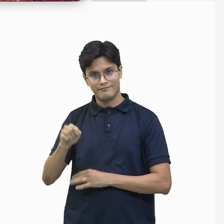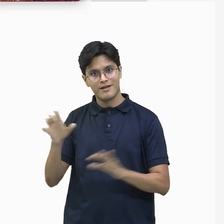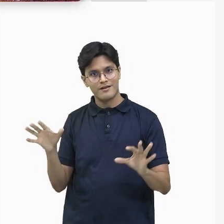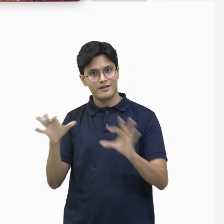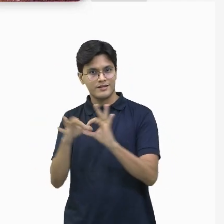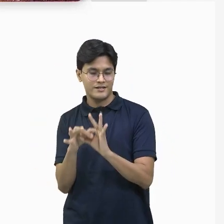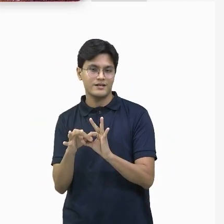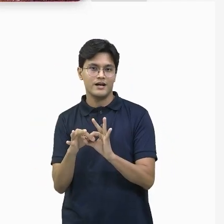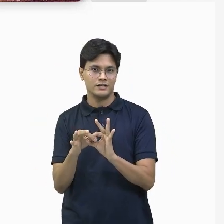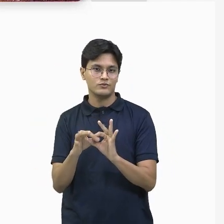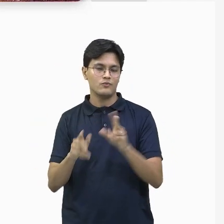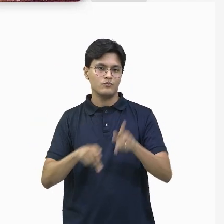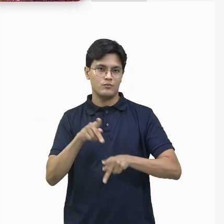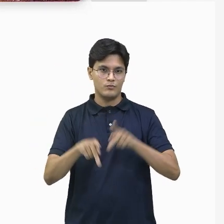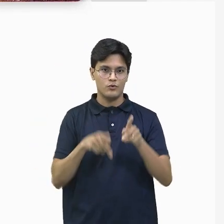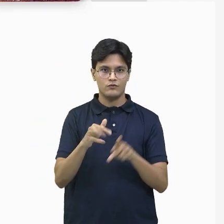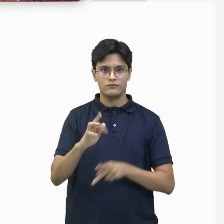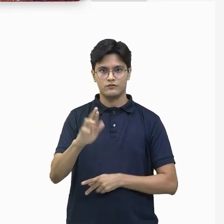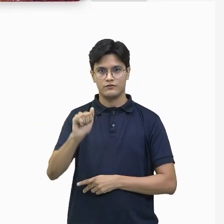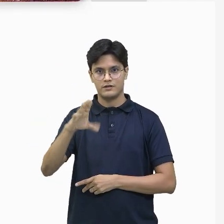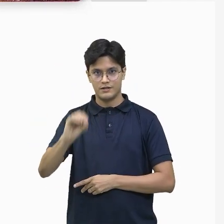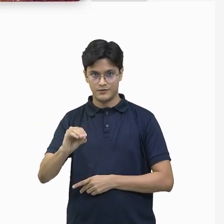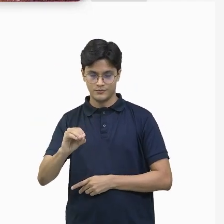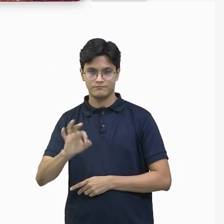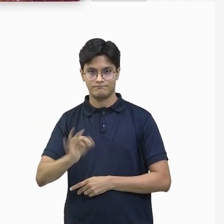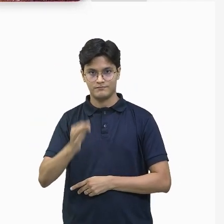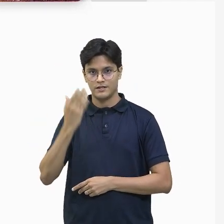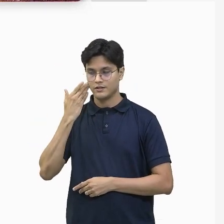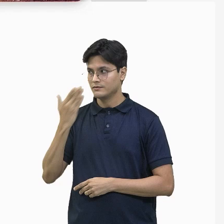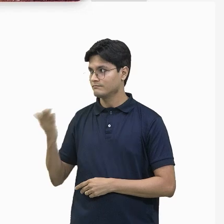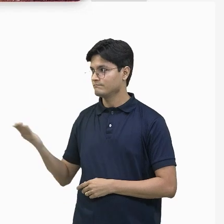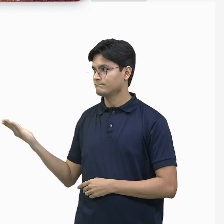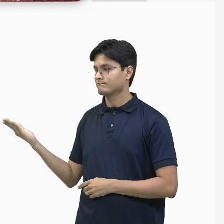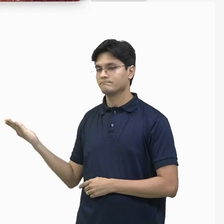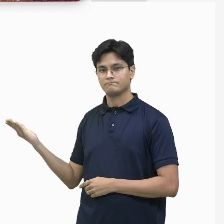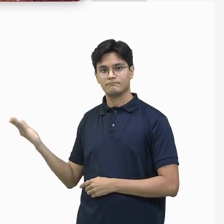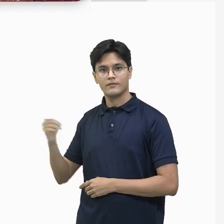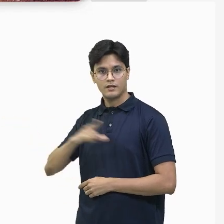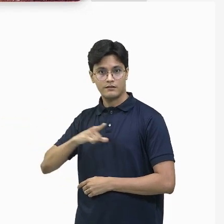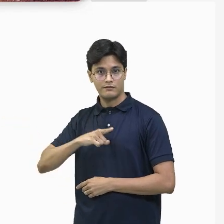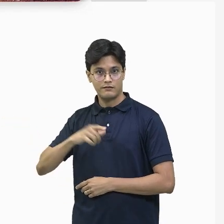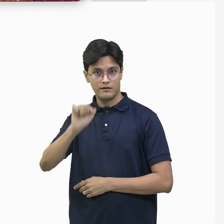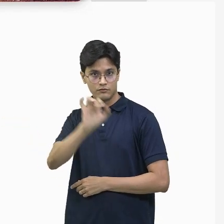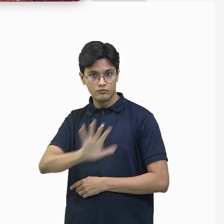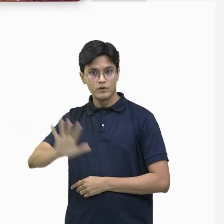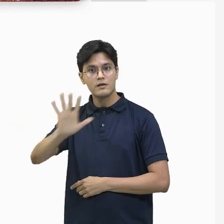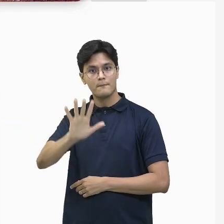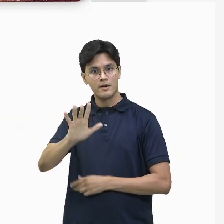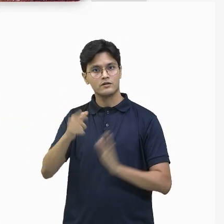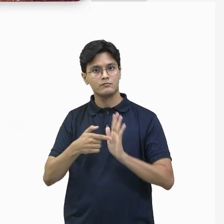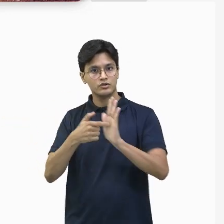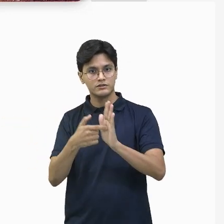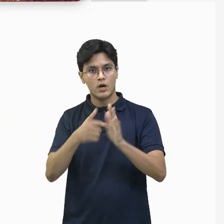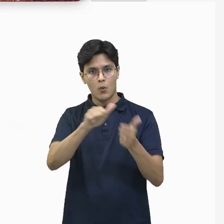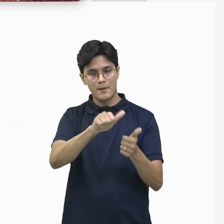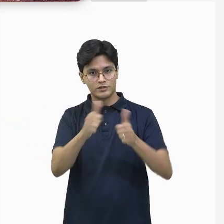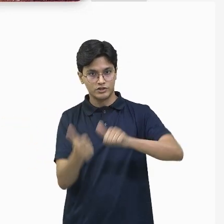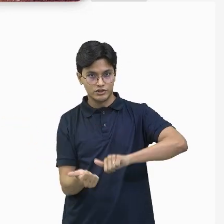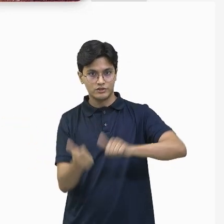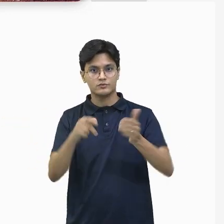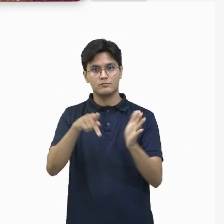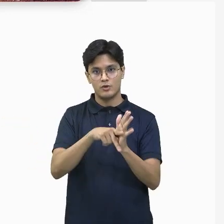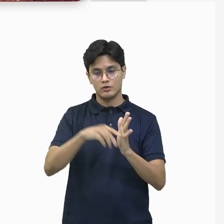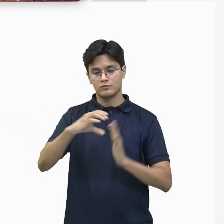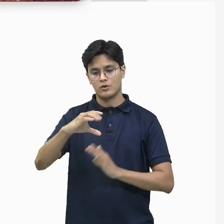ligado, então, aos francos, tá certo? Então, temos aí, vocês têm uma imagem, inclusive, do batismo de Clovis, que era, então, aí o primeiro